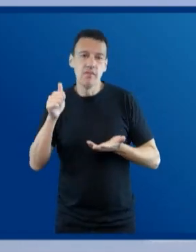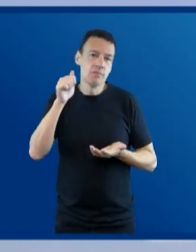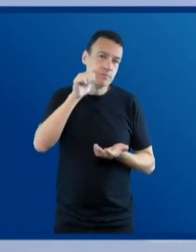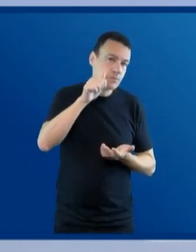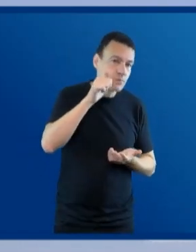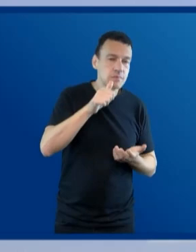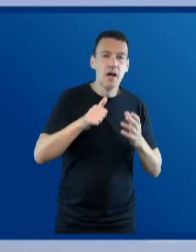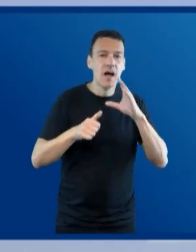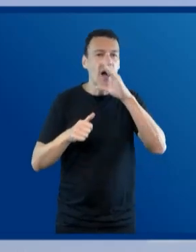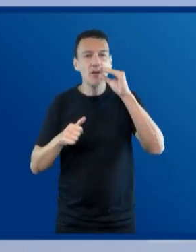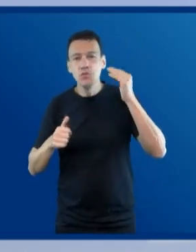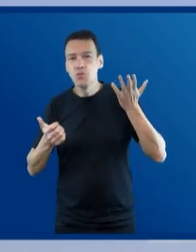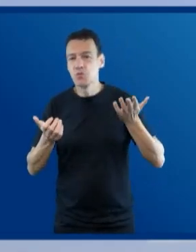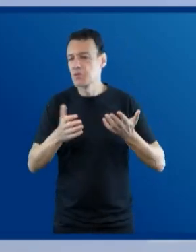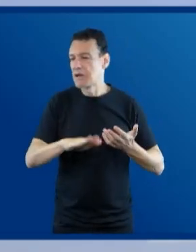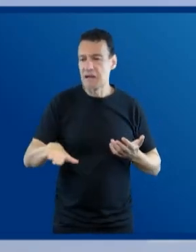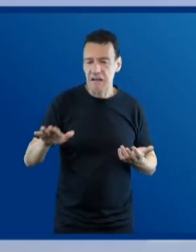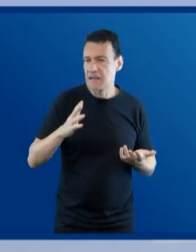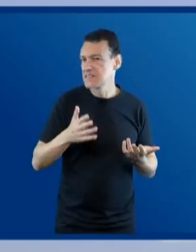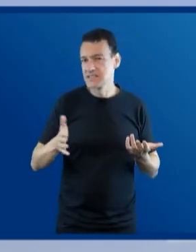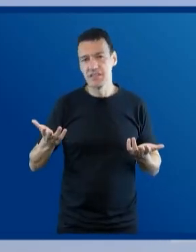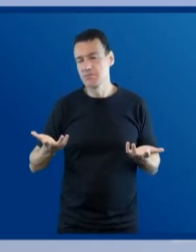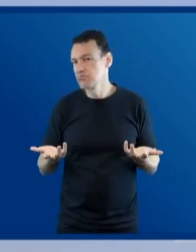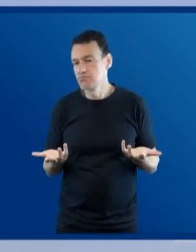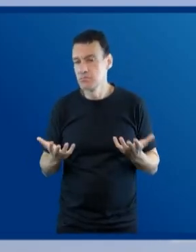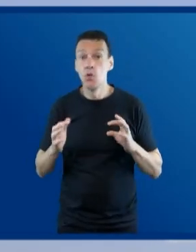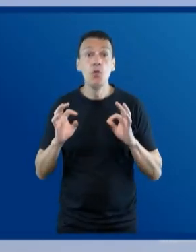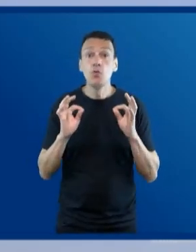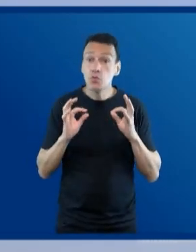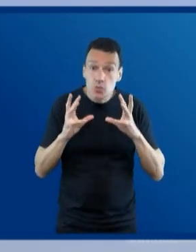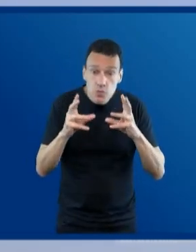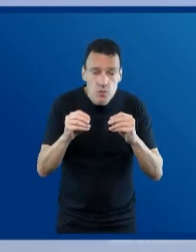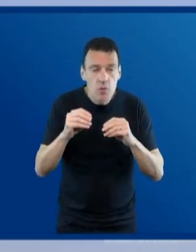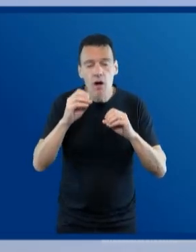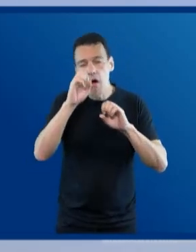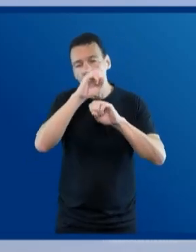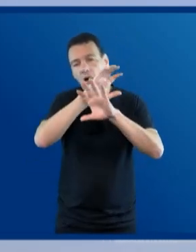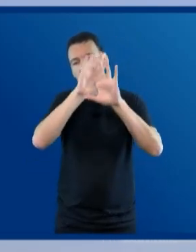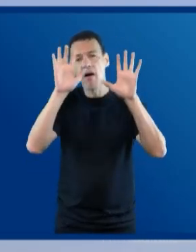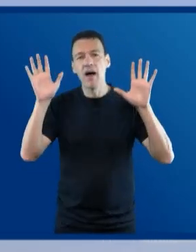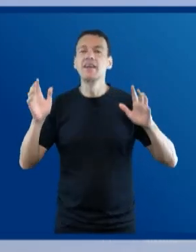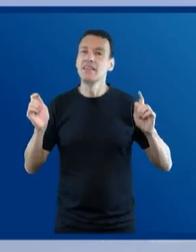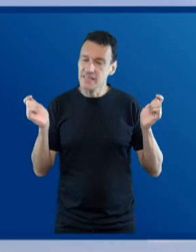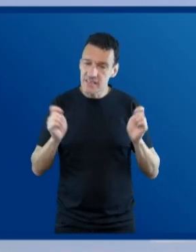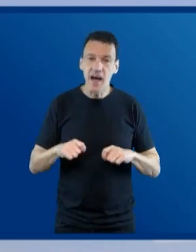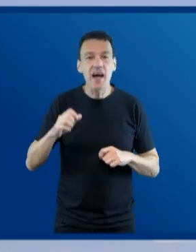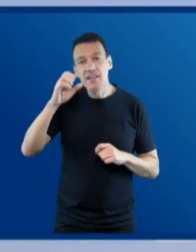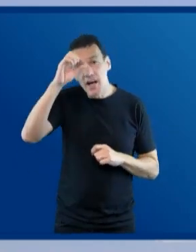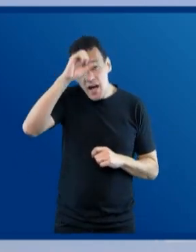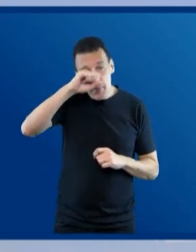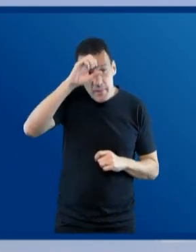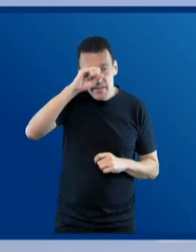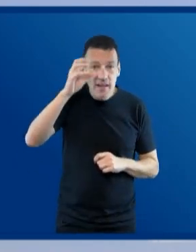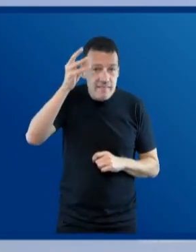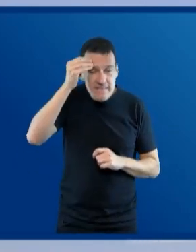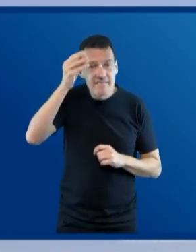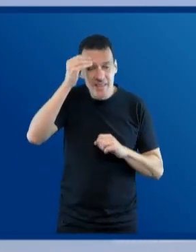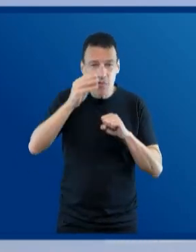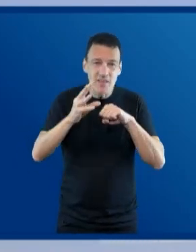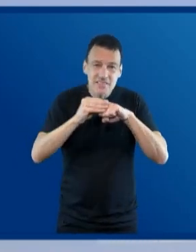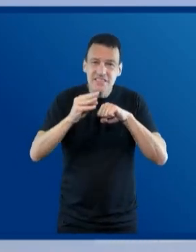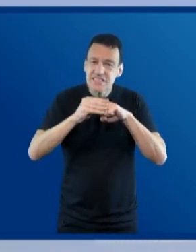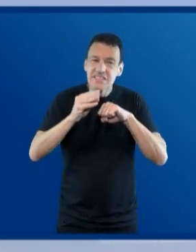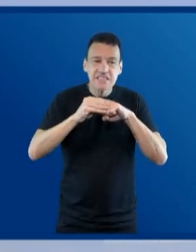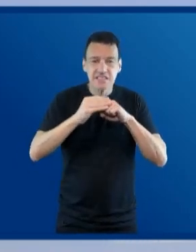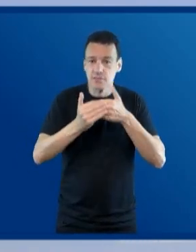adultos, crianças, para que eles entendam que é possível desenvolver conhecimento, atitudes e